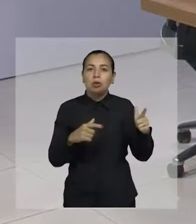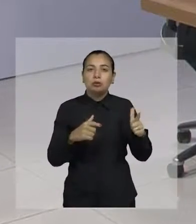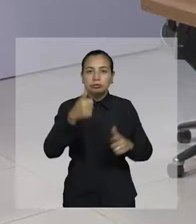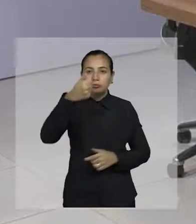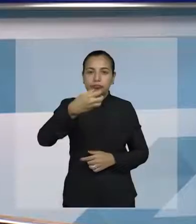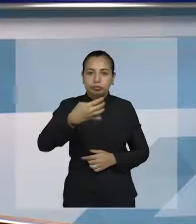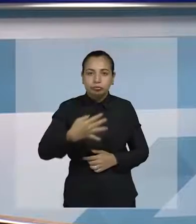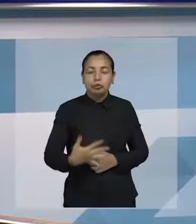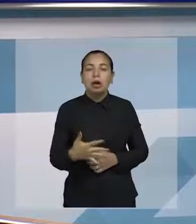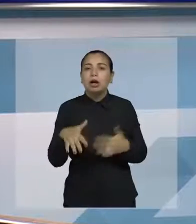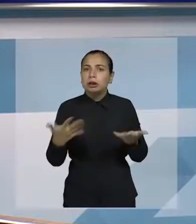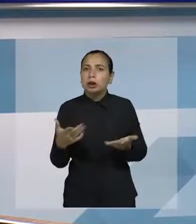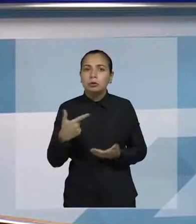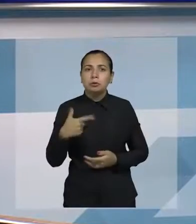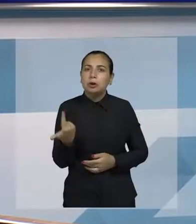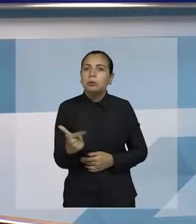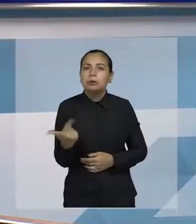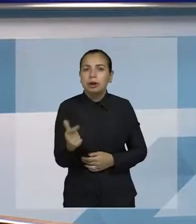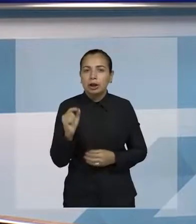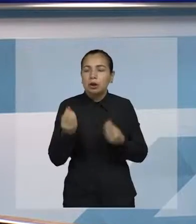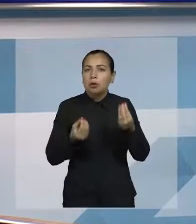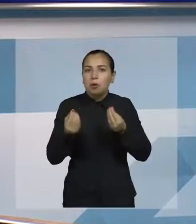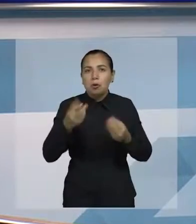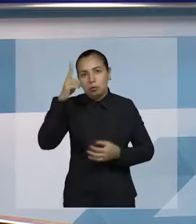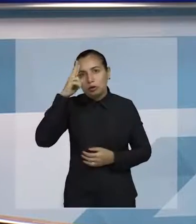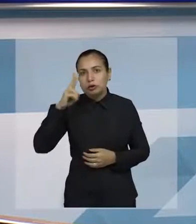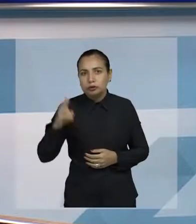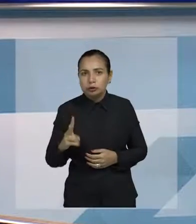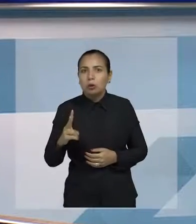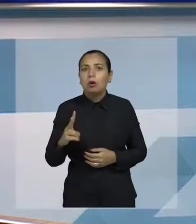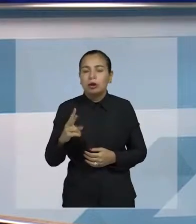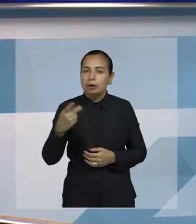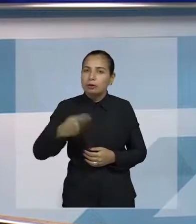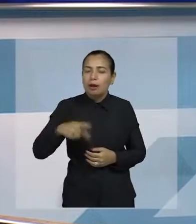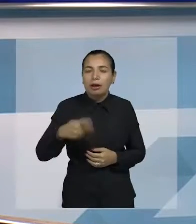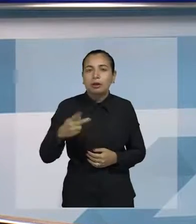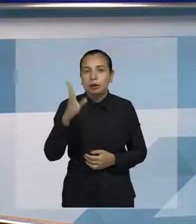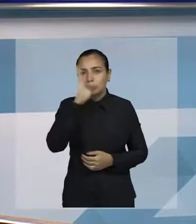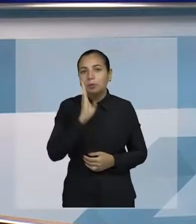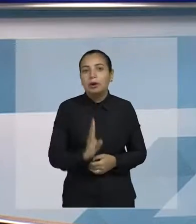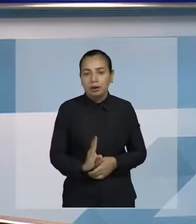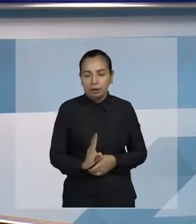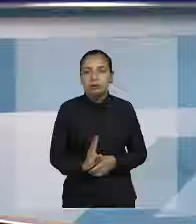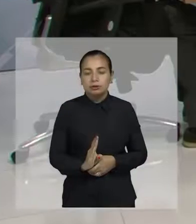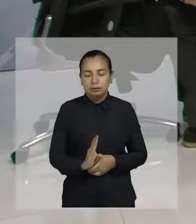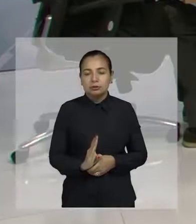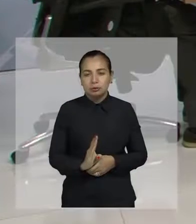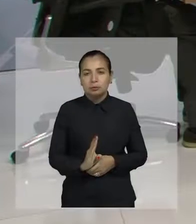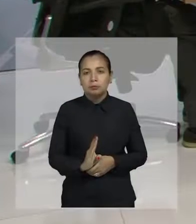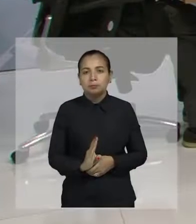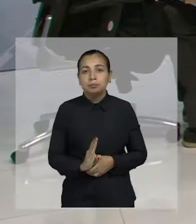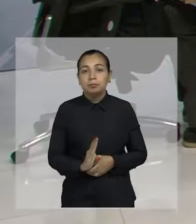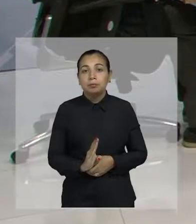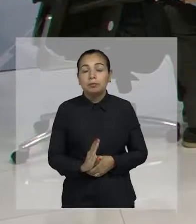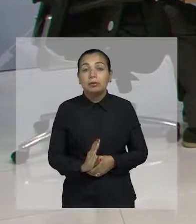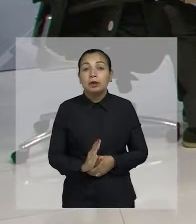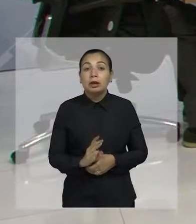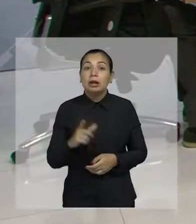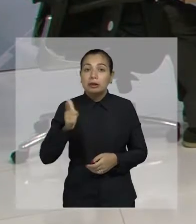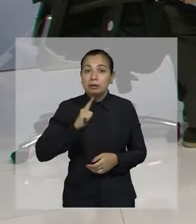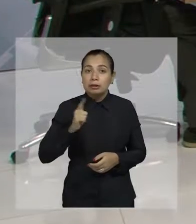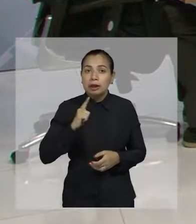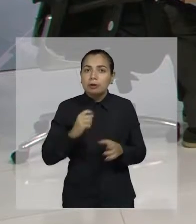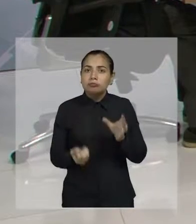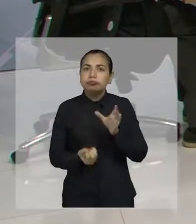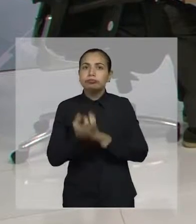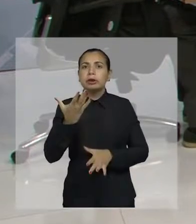Isso não existe também na história da redemocratização do Brasil. Aqui não se teve. Nem quando se formou a União